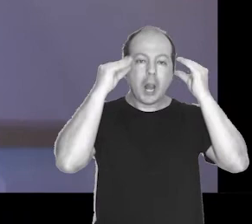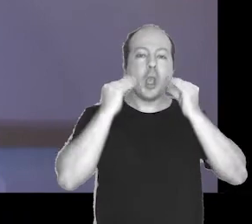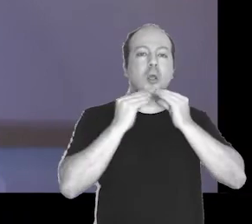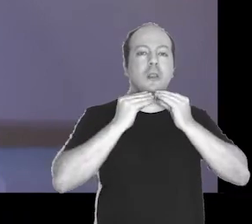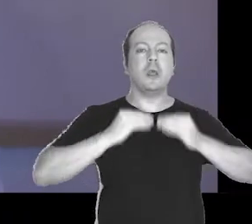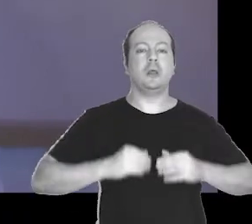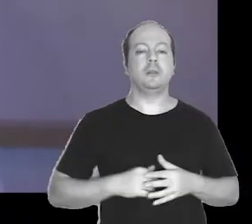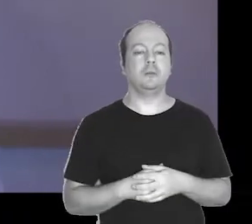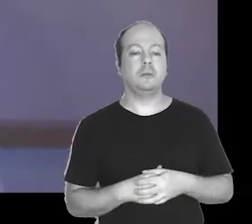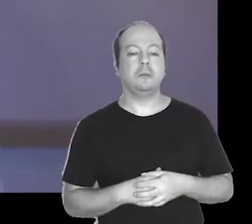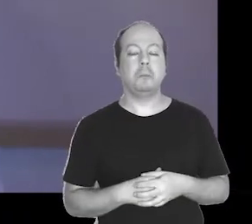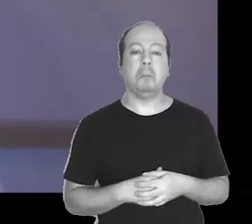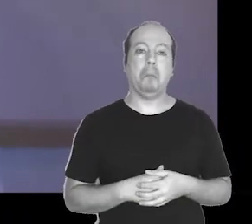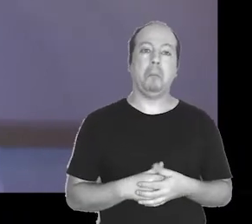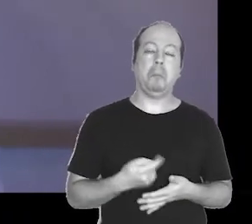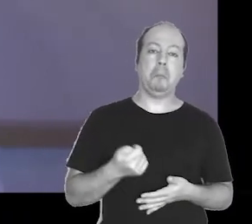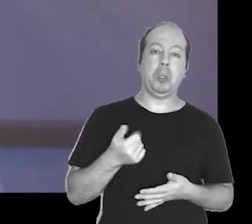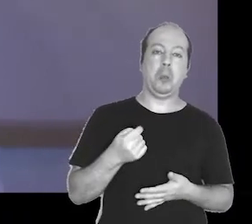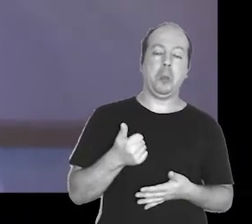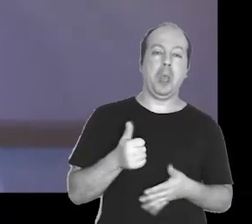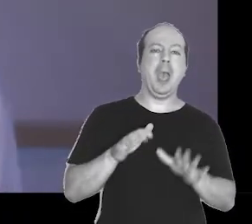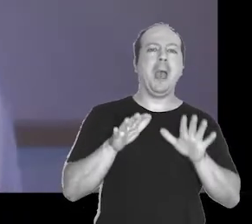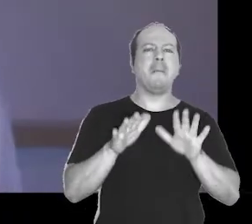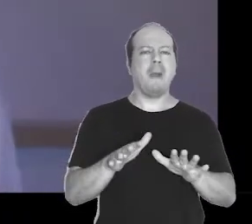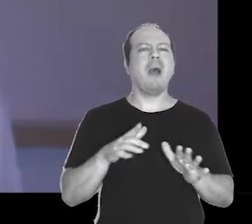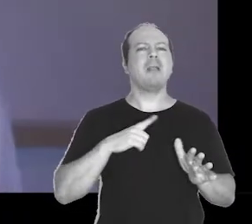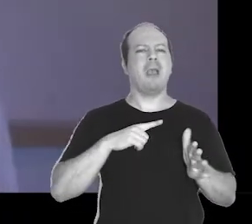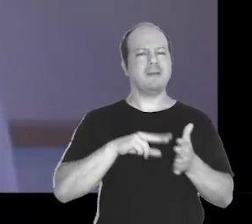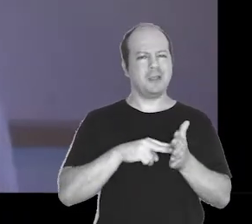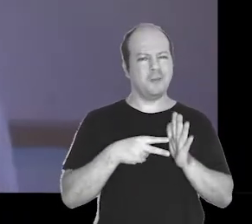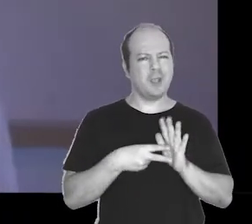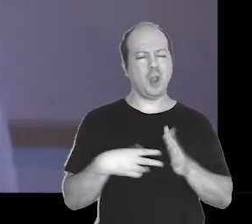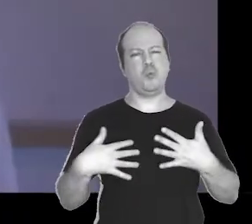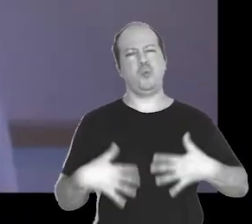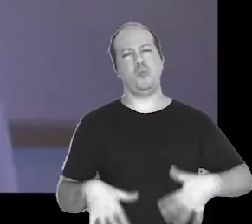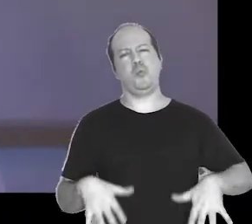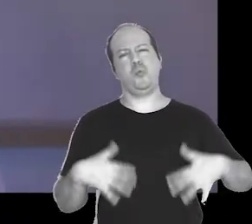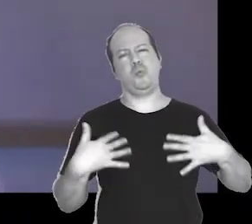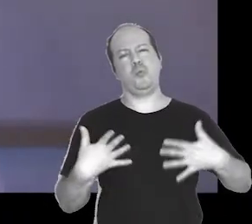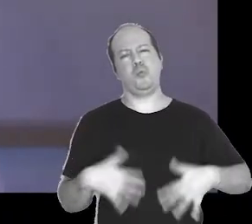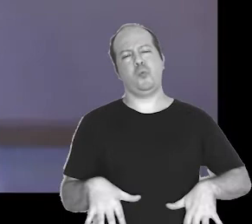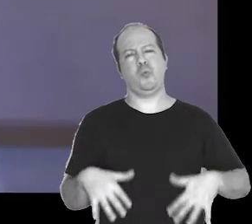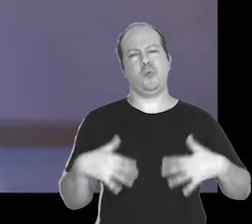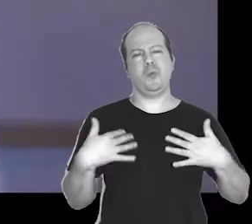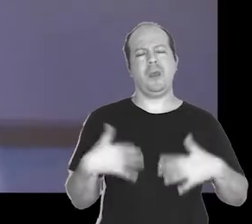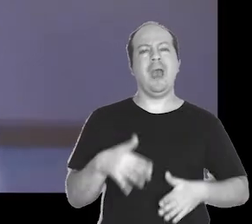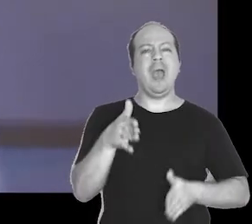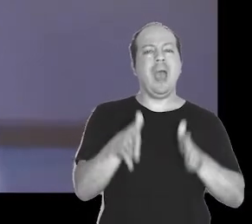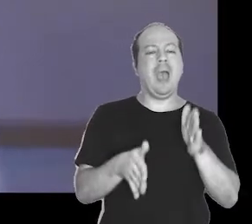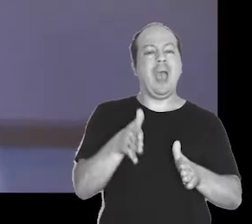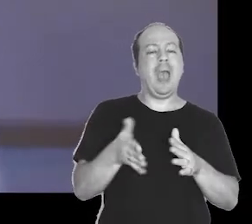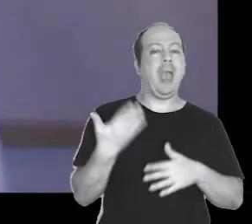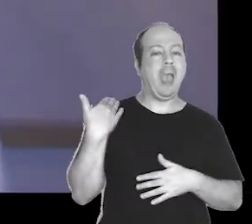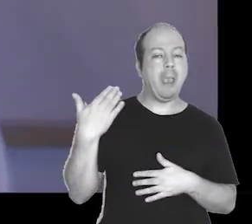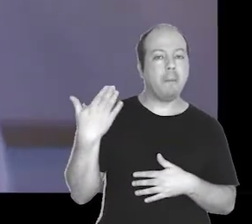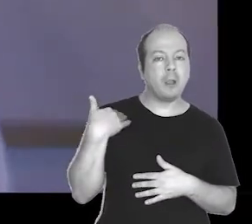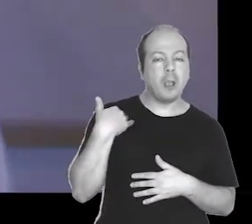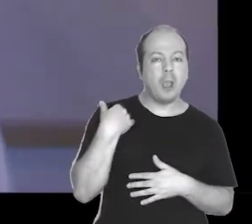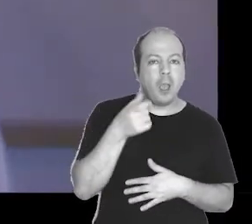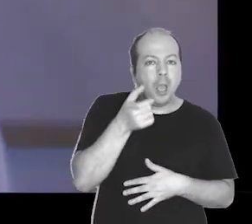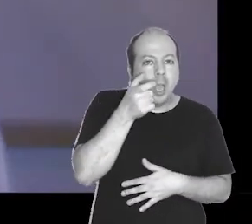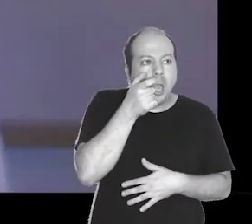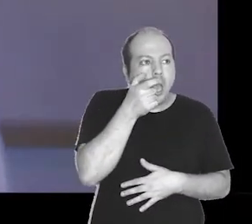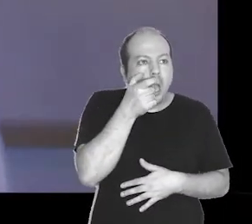é pouco, mas de grande significado. Numa época em que se assistia a